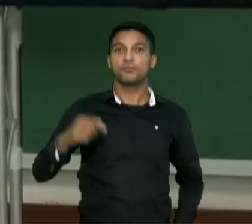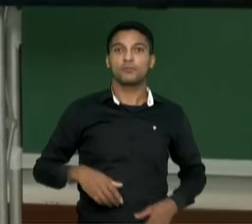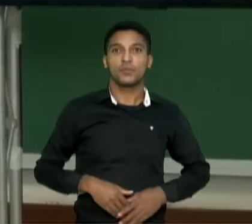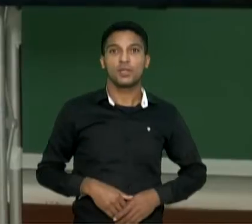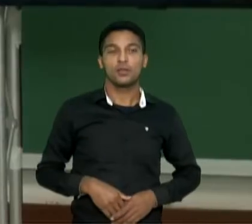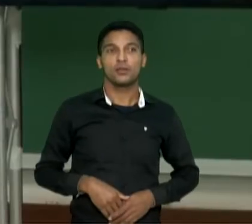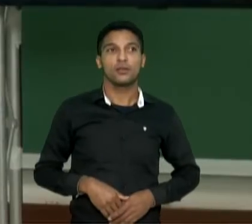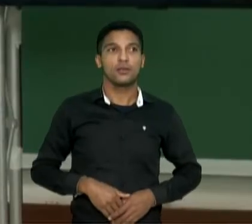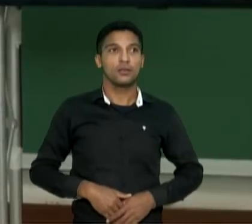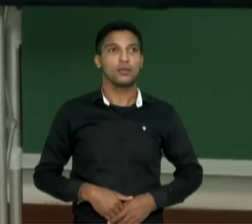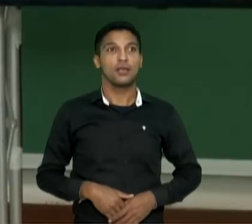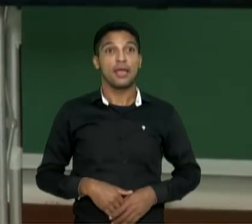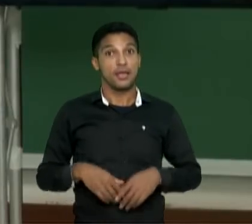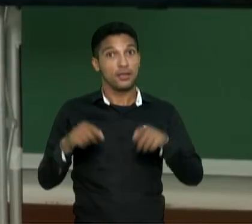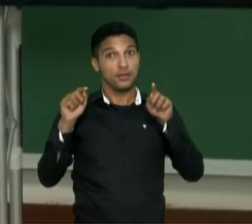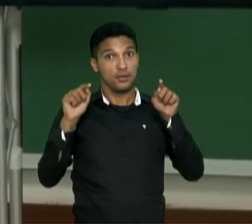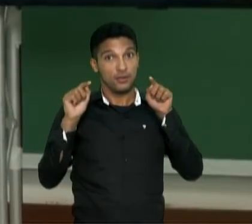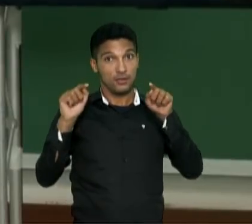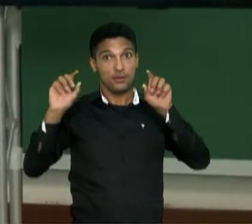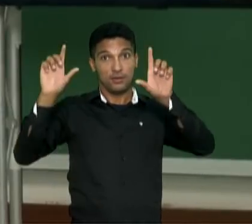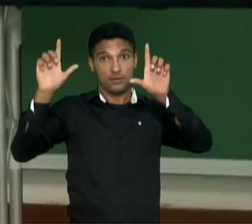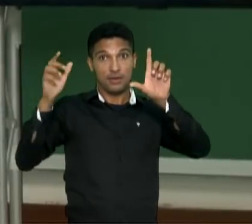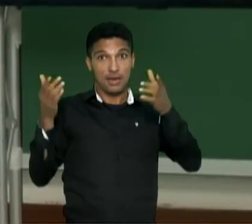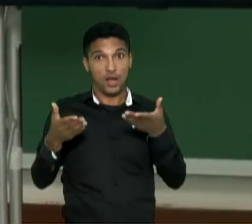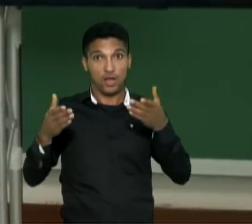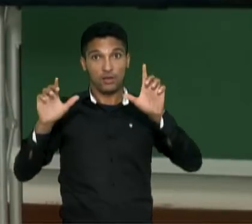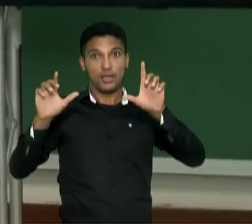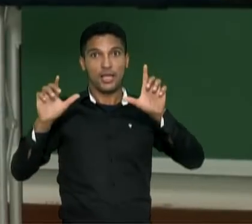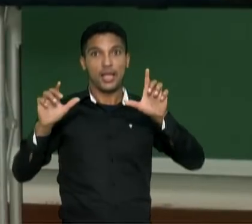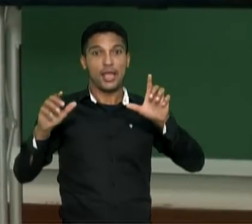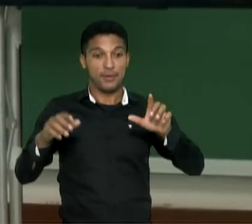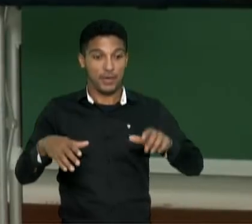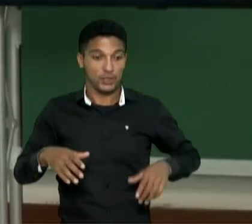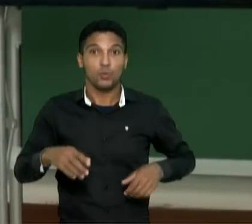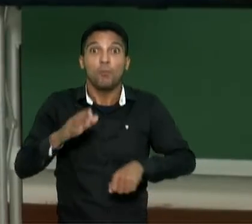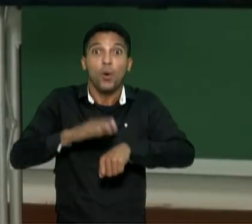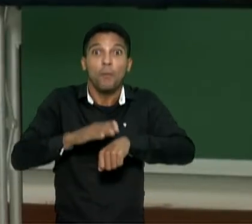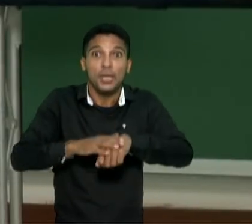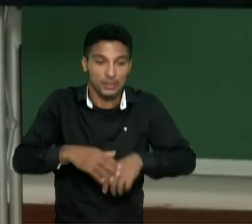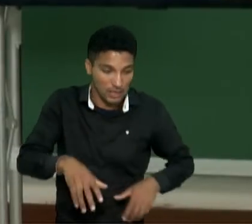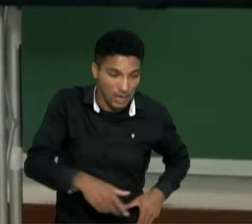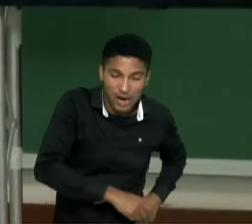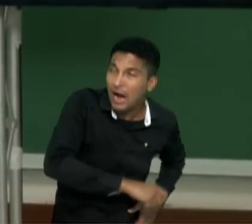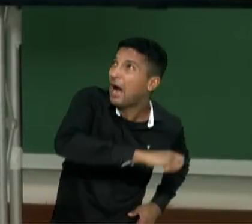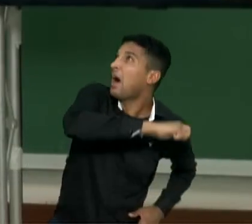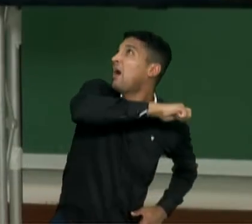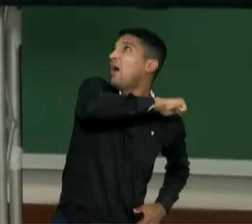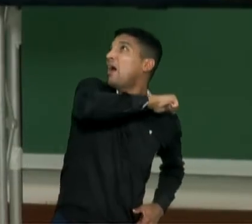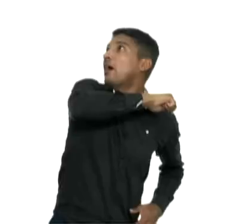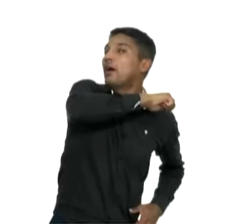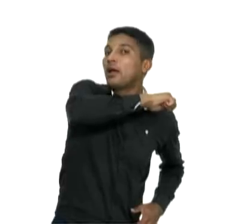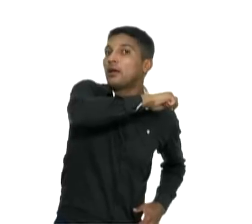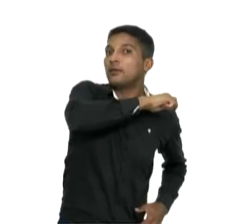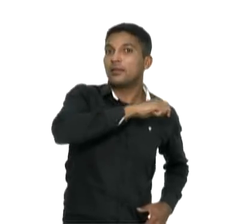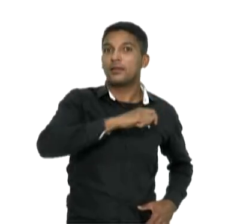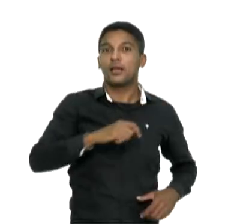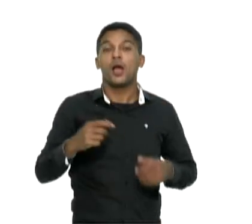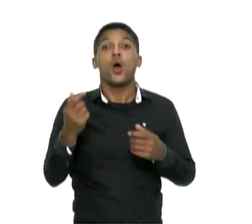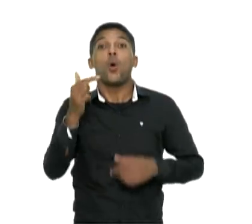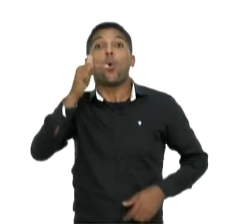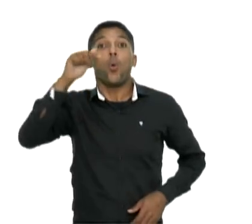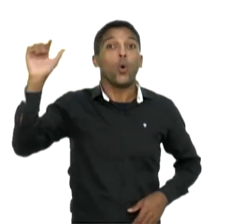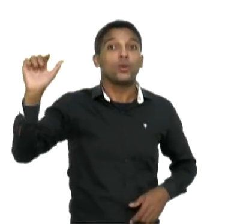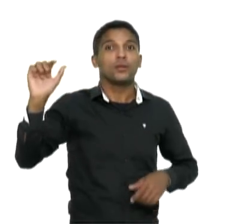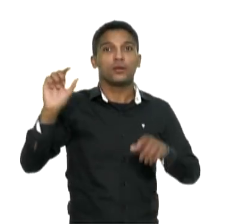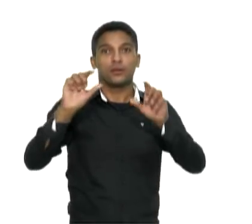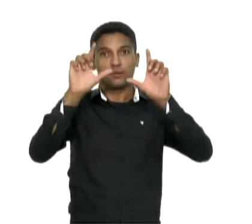né? Enquanto do Bernini já está no momento de ação. Vocês podem reparar ali nos detalhes que a mão